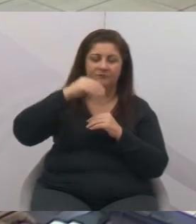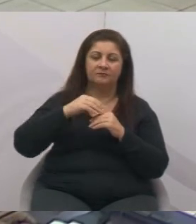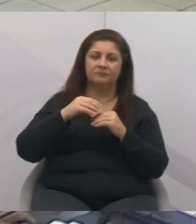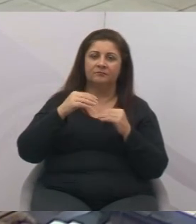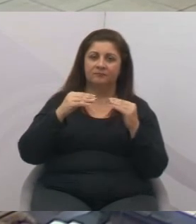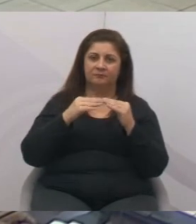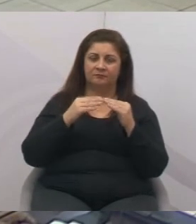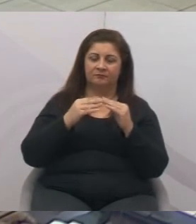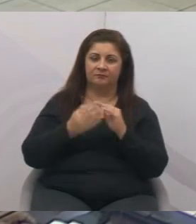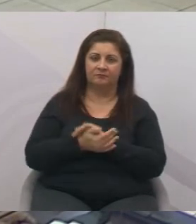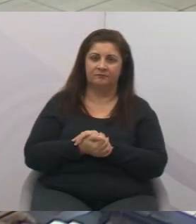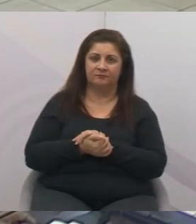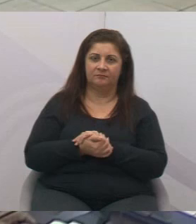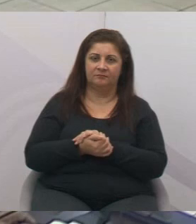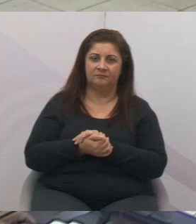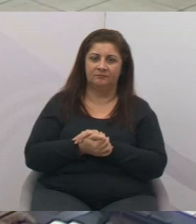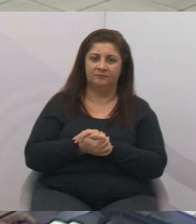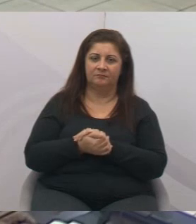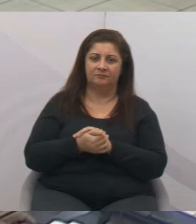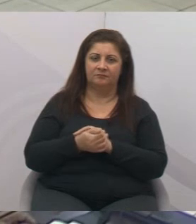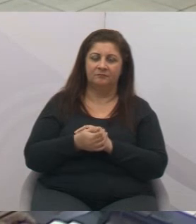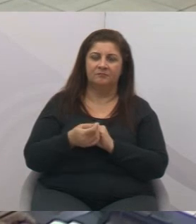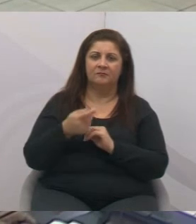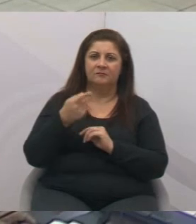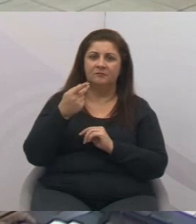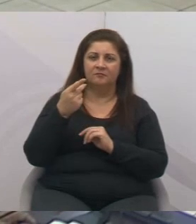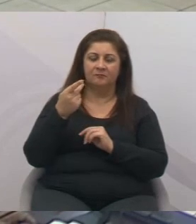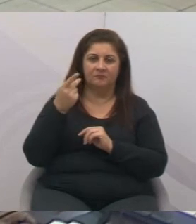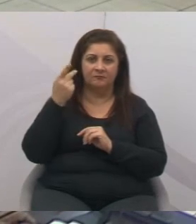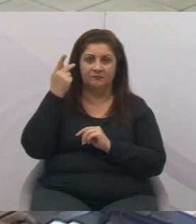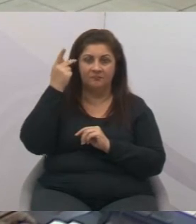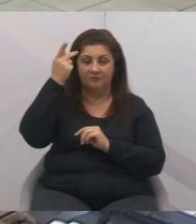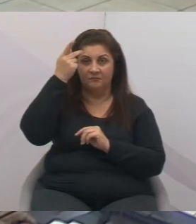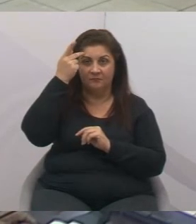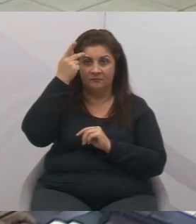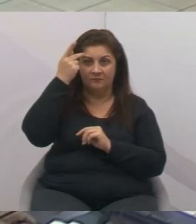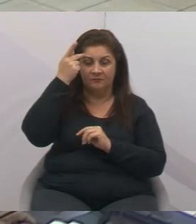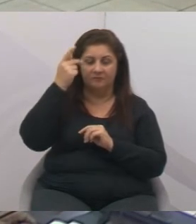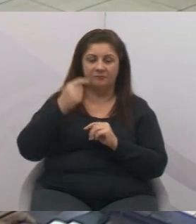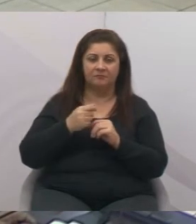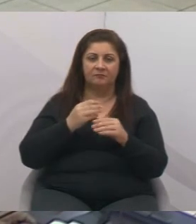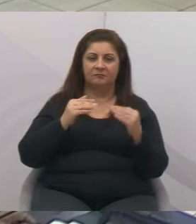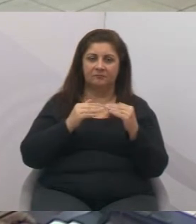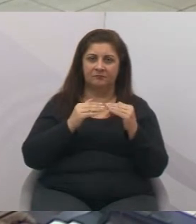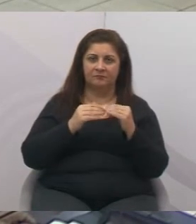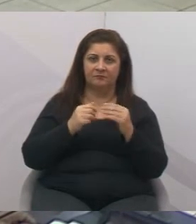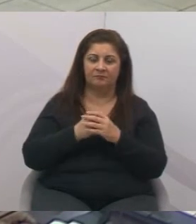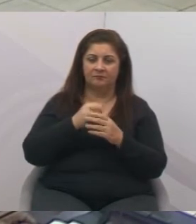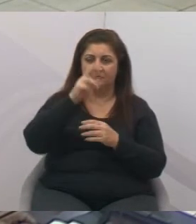Como voto o vereador Paulinho do Esporte. Favorável. E como voto o vereador Dr. Rodrigo Salomão.